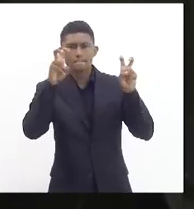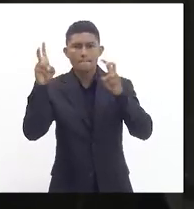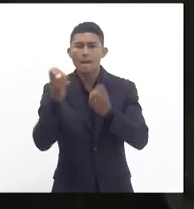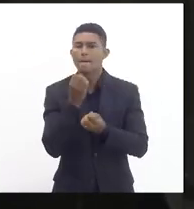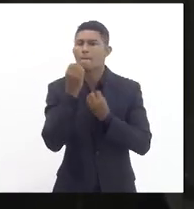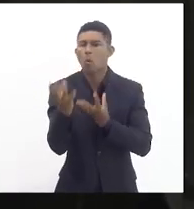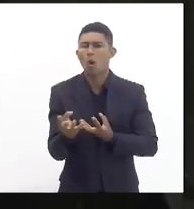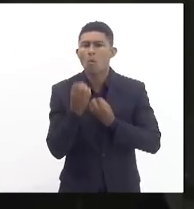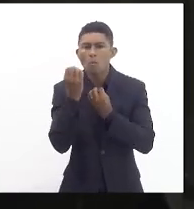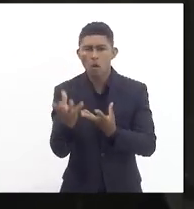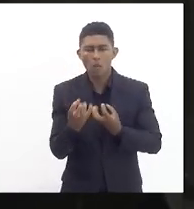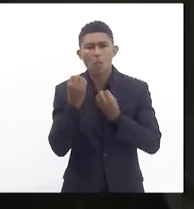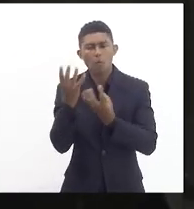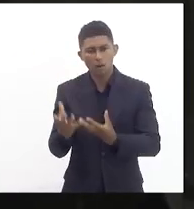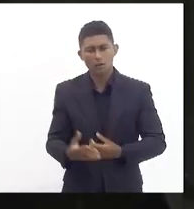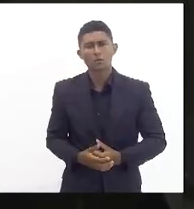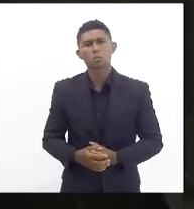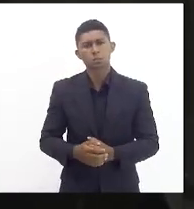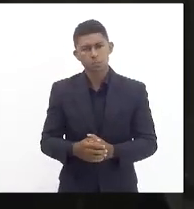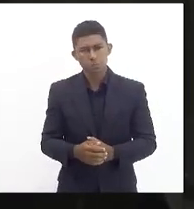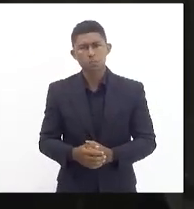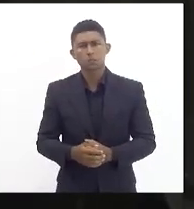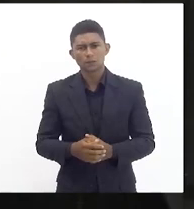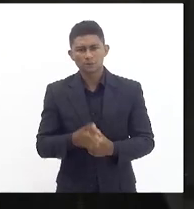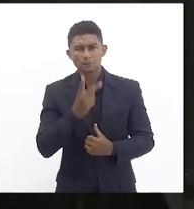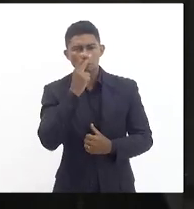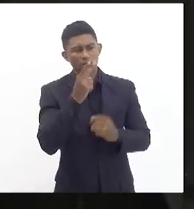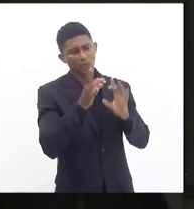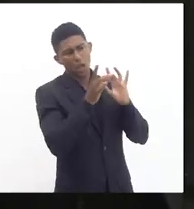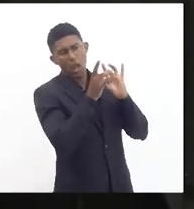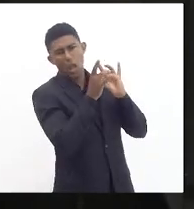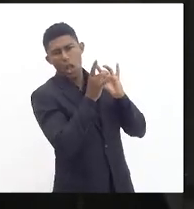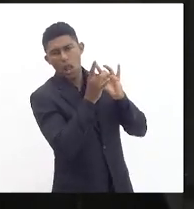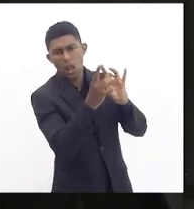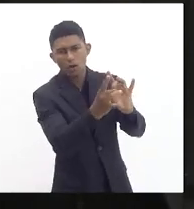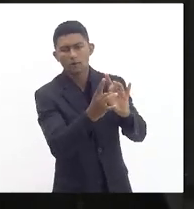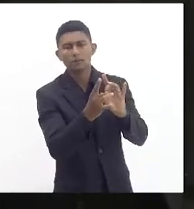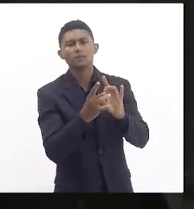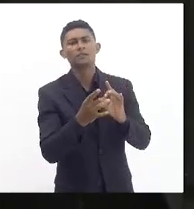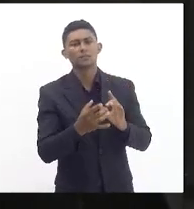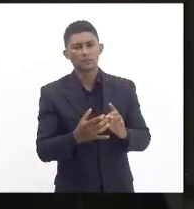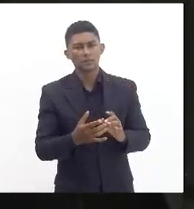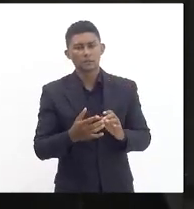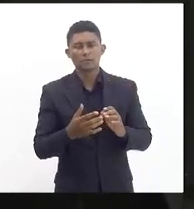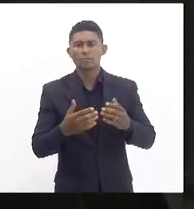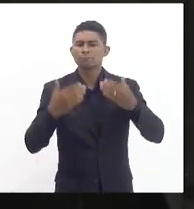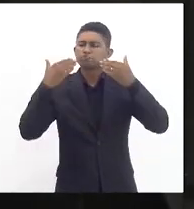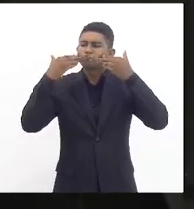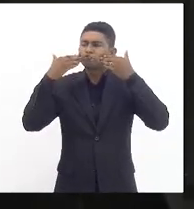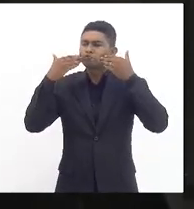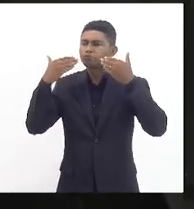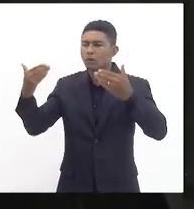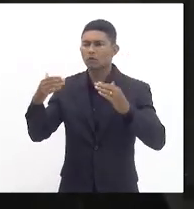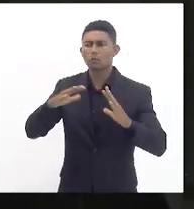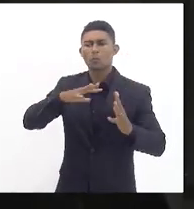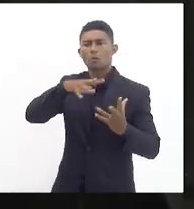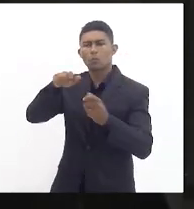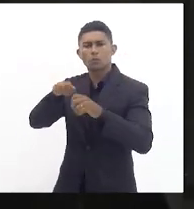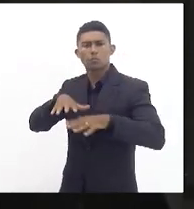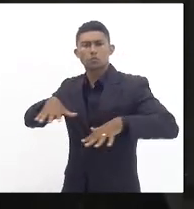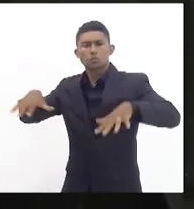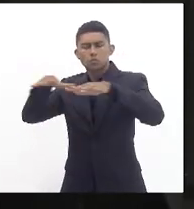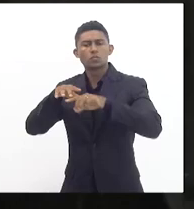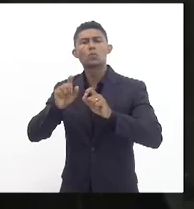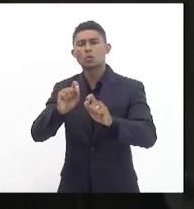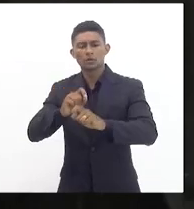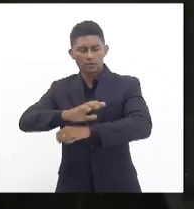houve uma corrente para dizer ao mundo que racismo não,